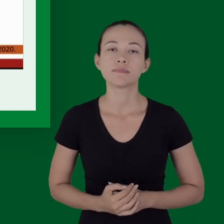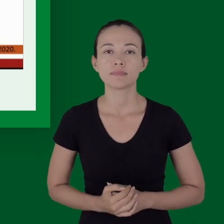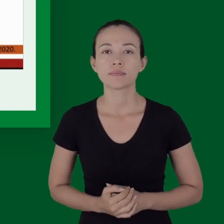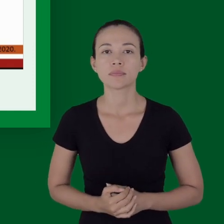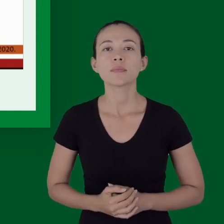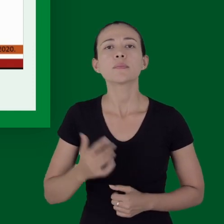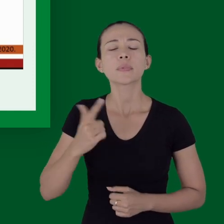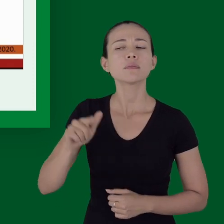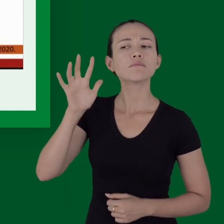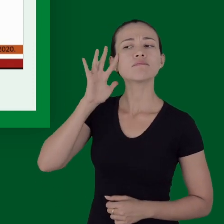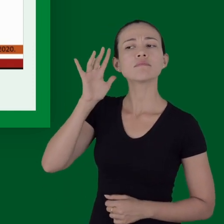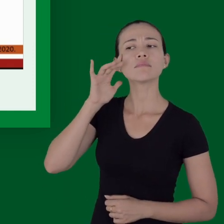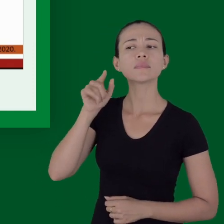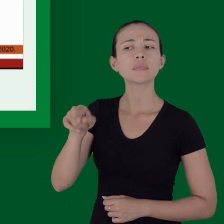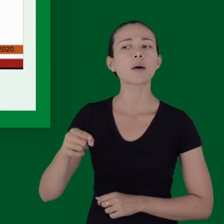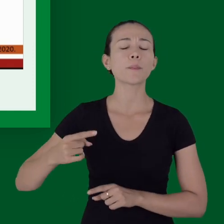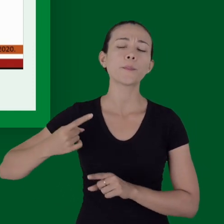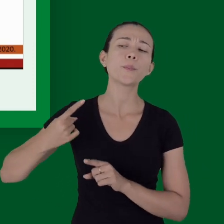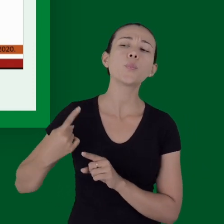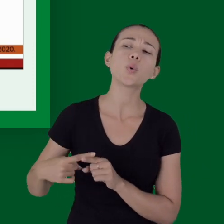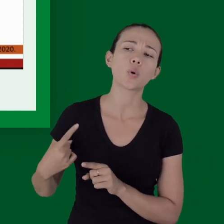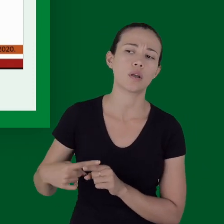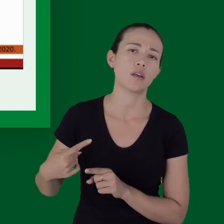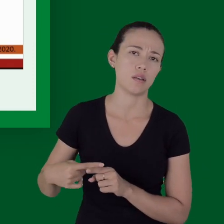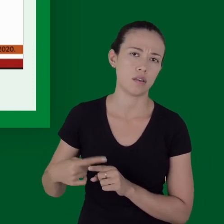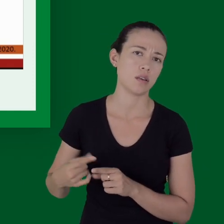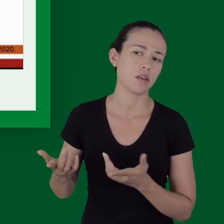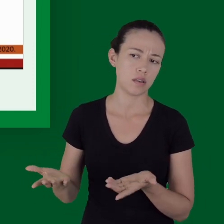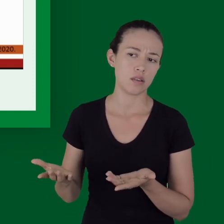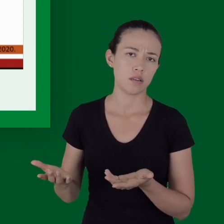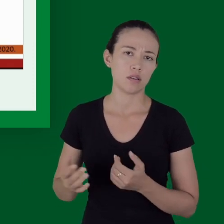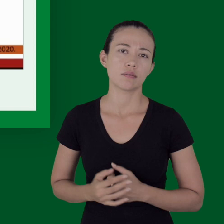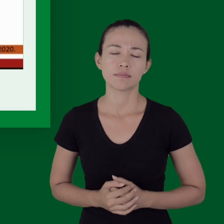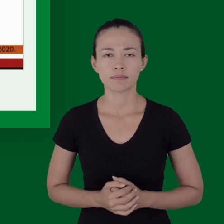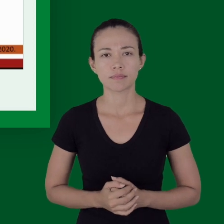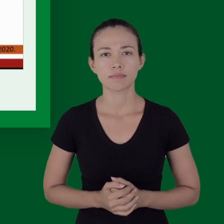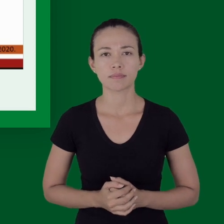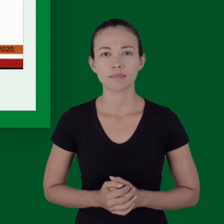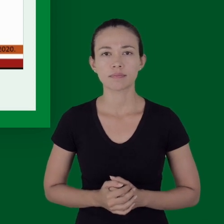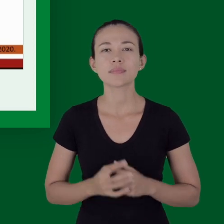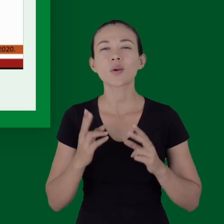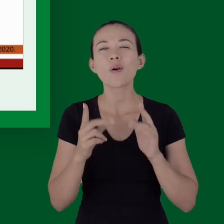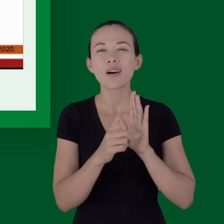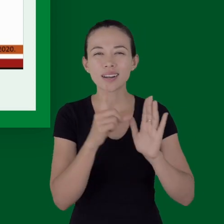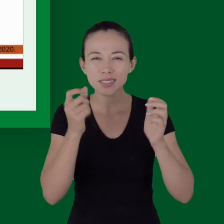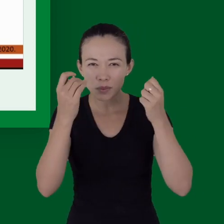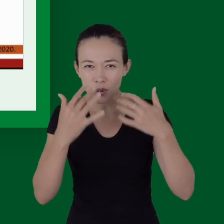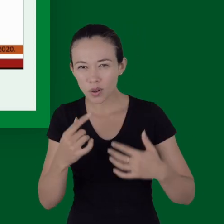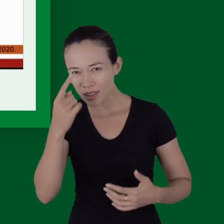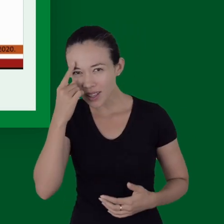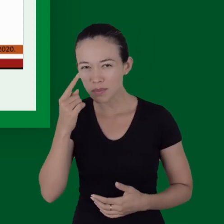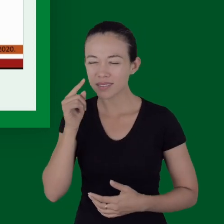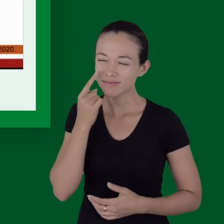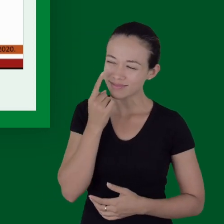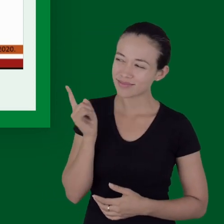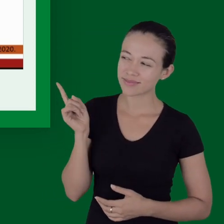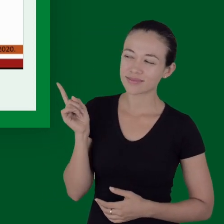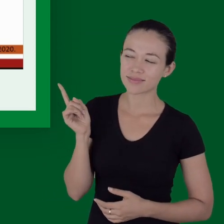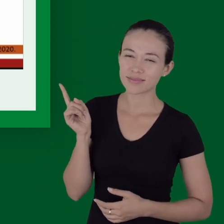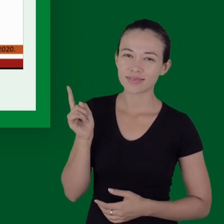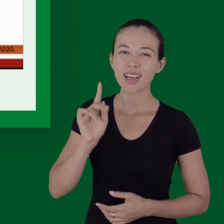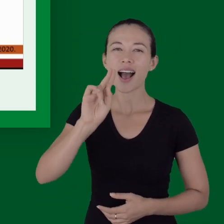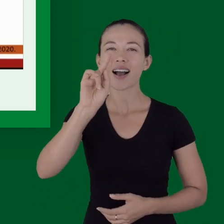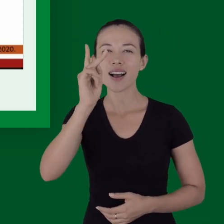e já começa a pensar nas possíveis causas reversíveis de PCR. Então, as causas reversíveis a gente